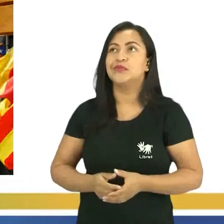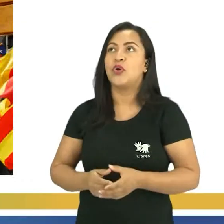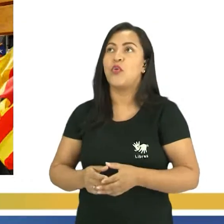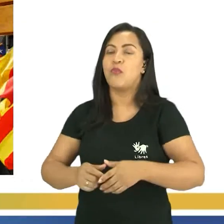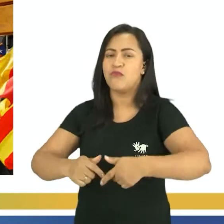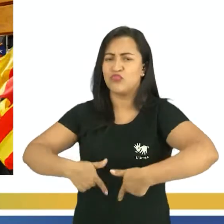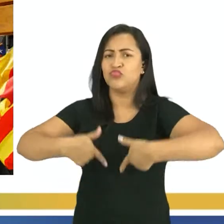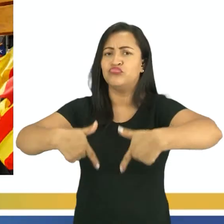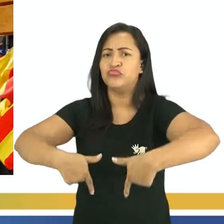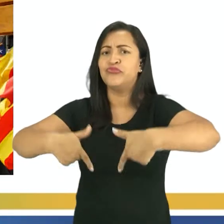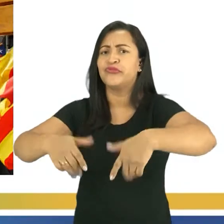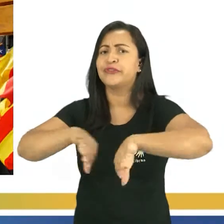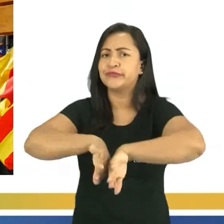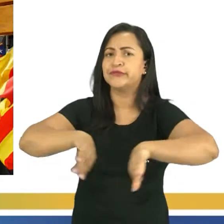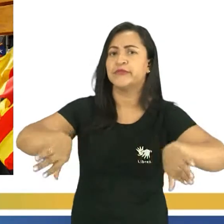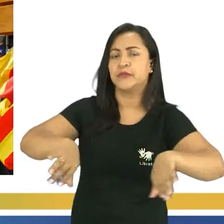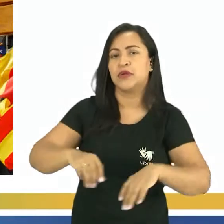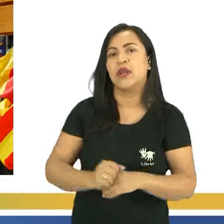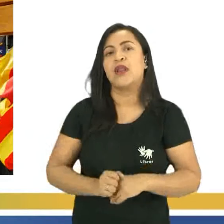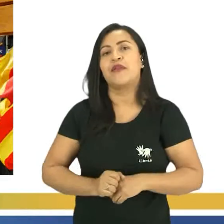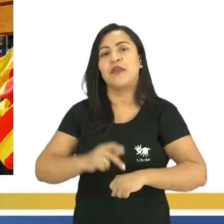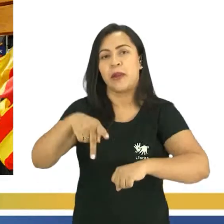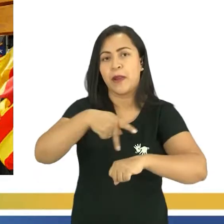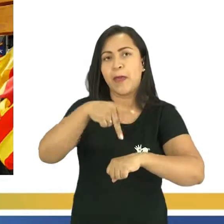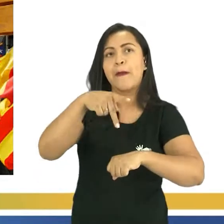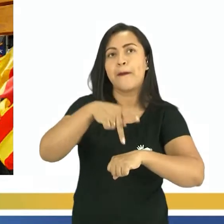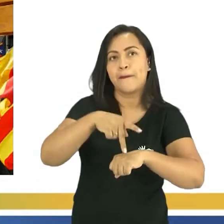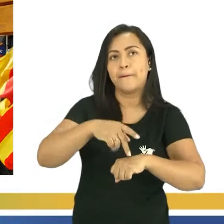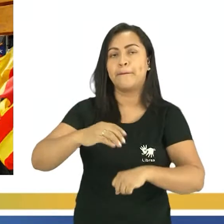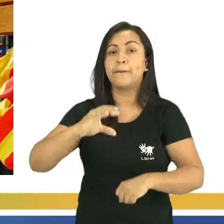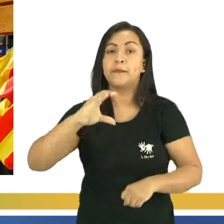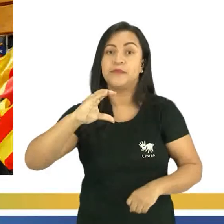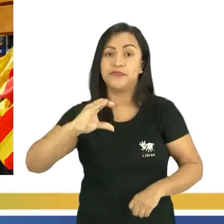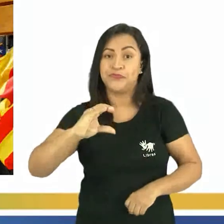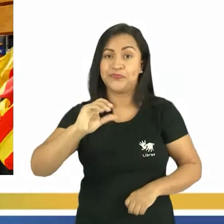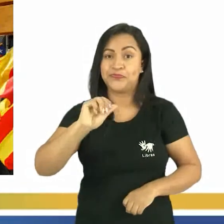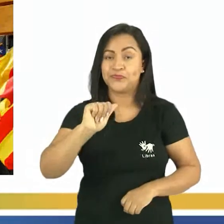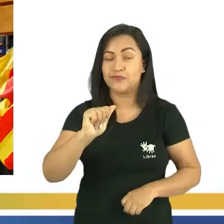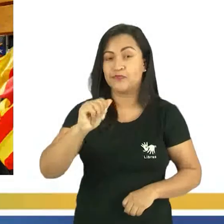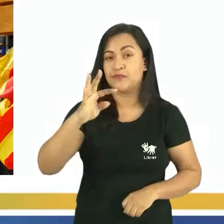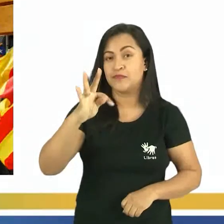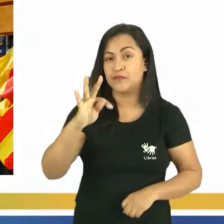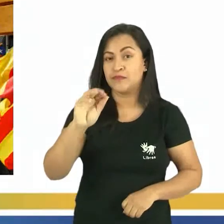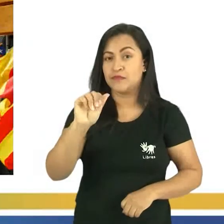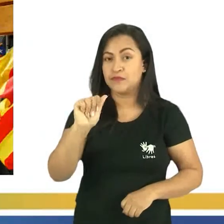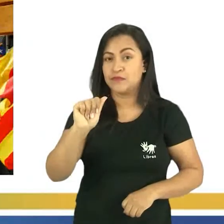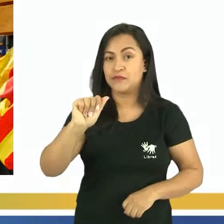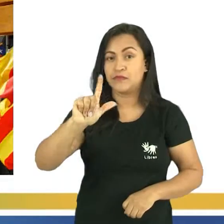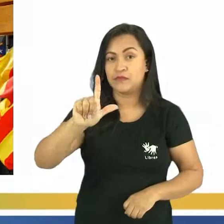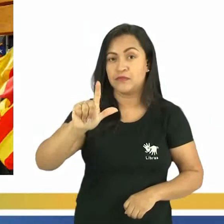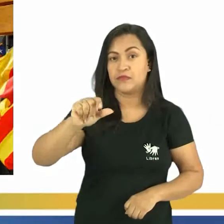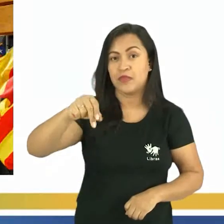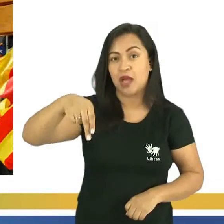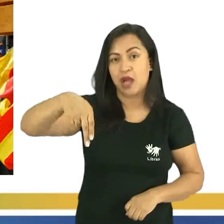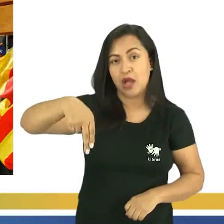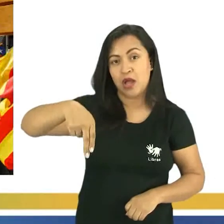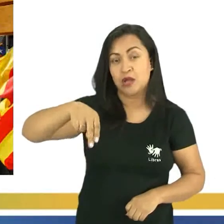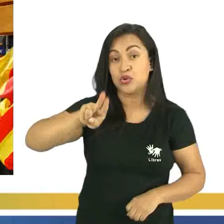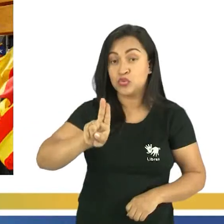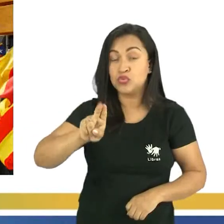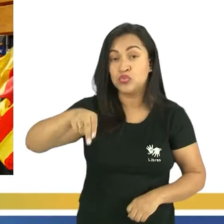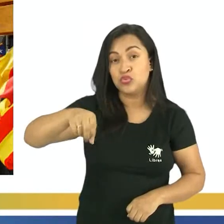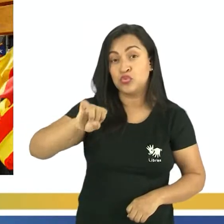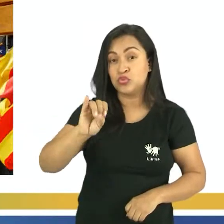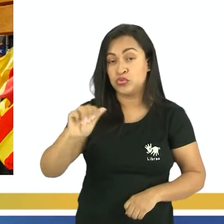separatista é o da Catalunha. Catalunha, que é uma região, tá, da Espanha